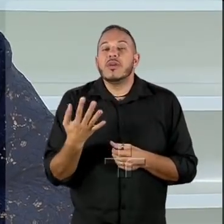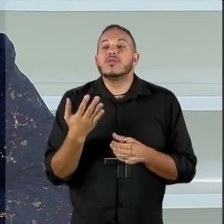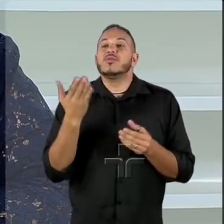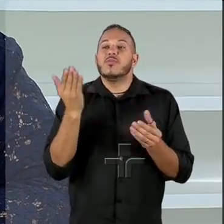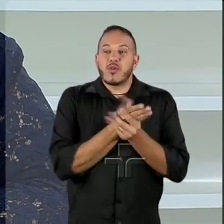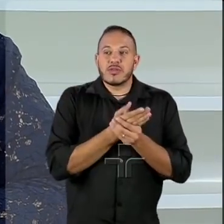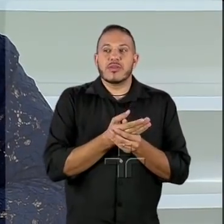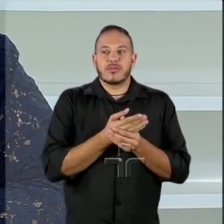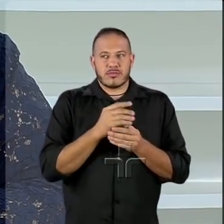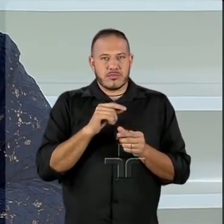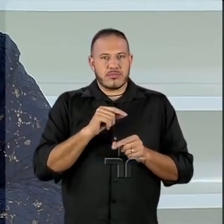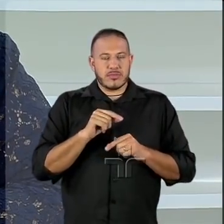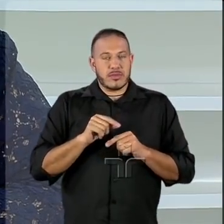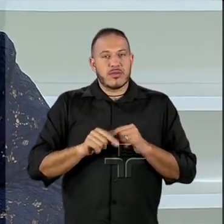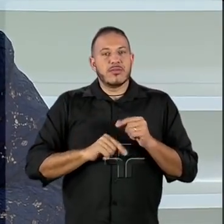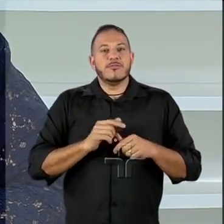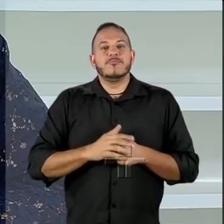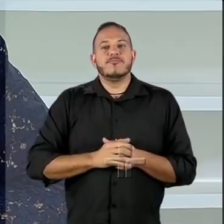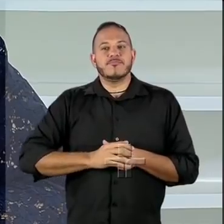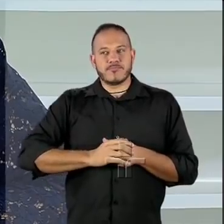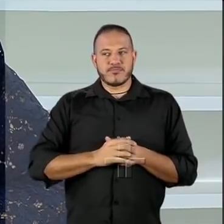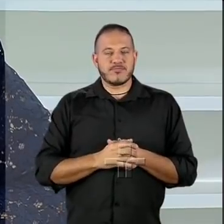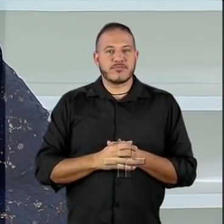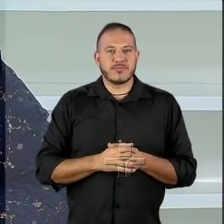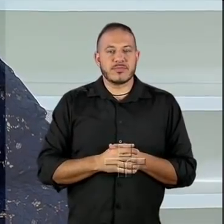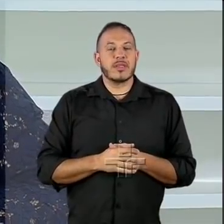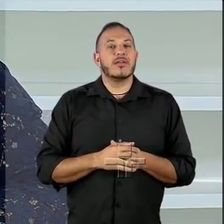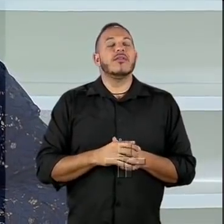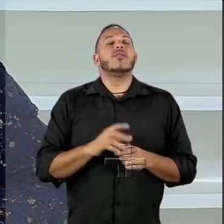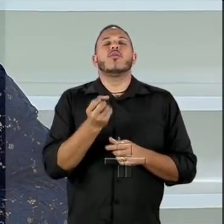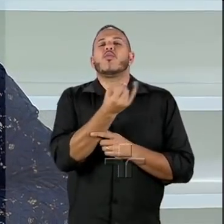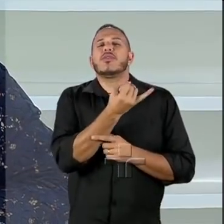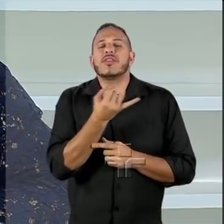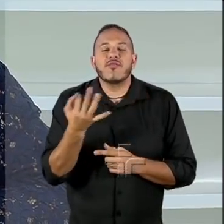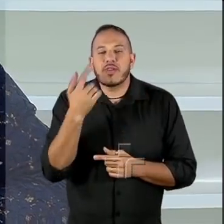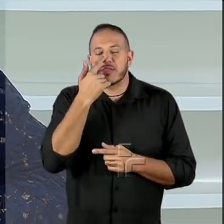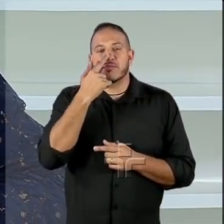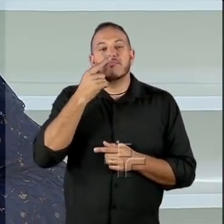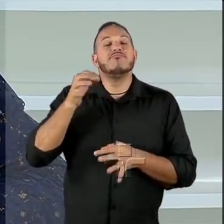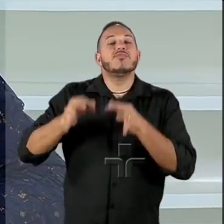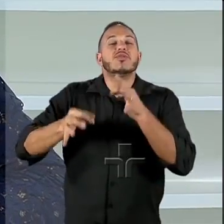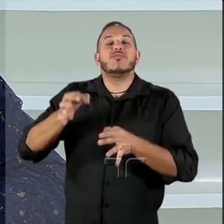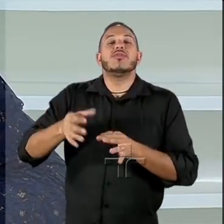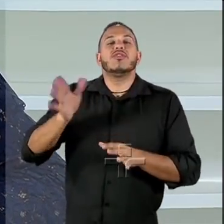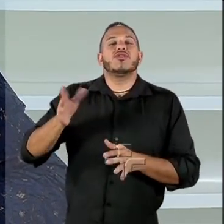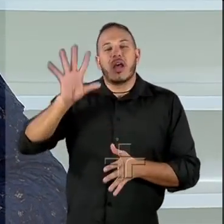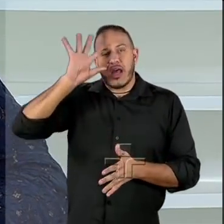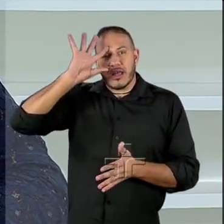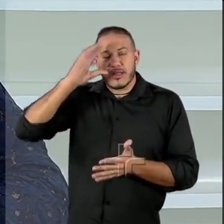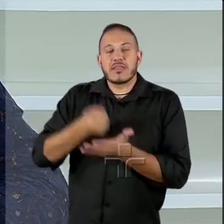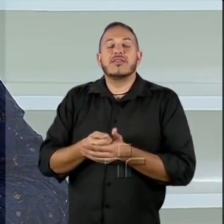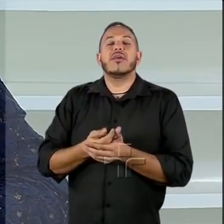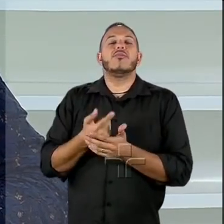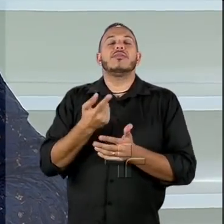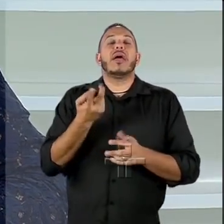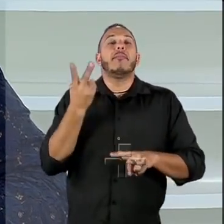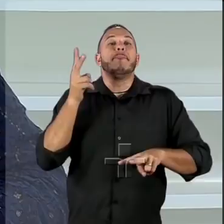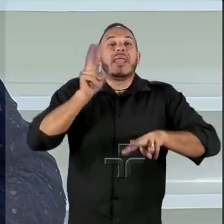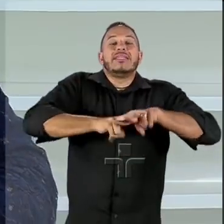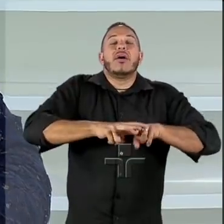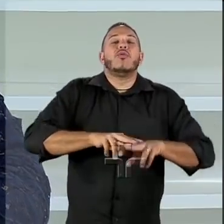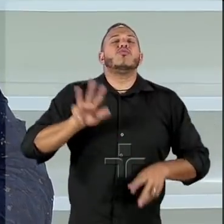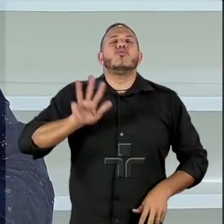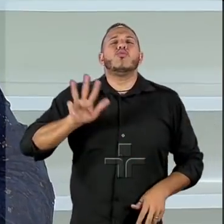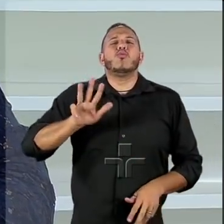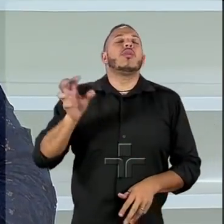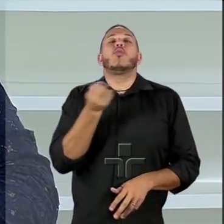o presidente Lula? Quantas vezes o tribunal já decidiu a questão da prisão do presidente Lula,